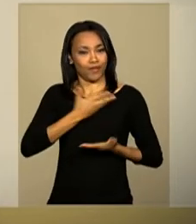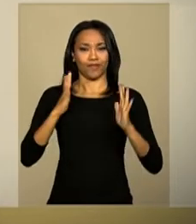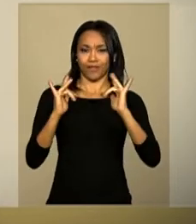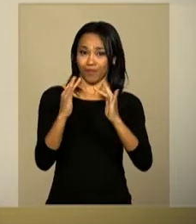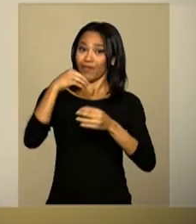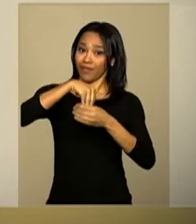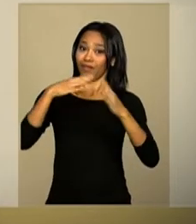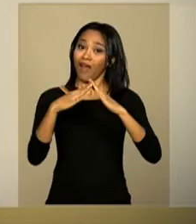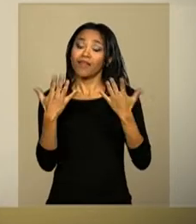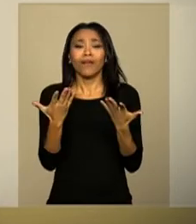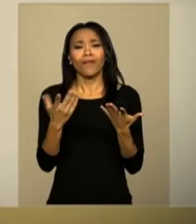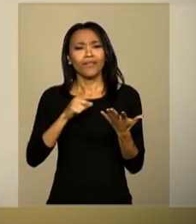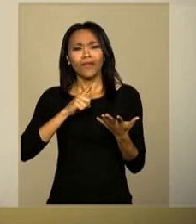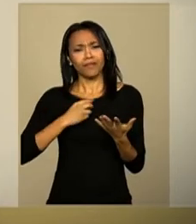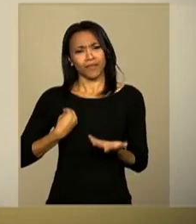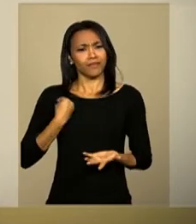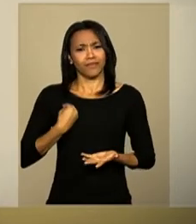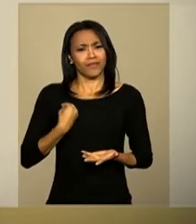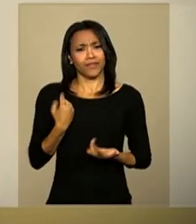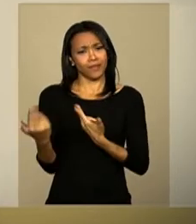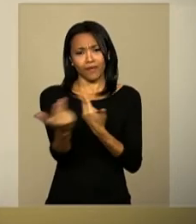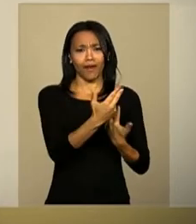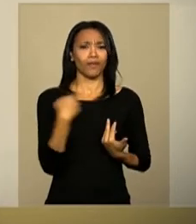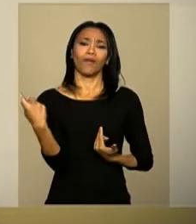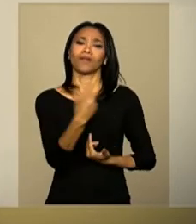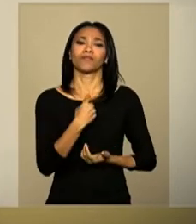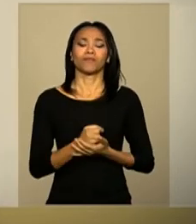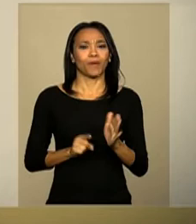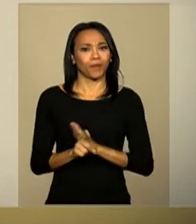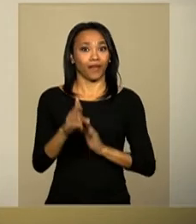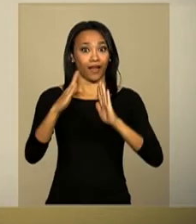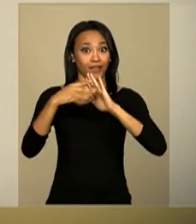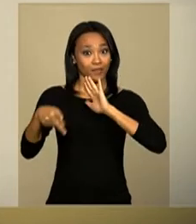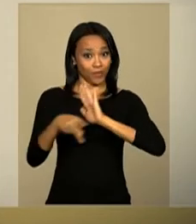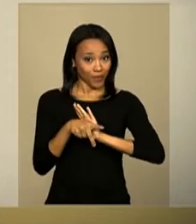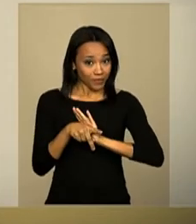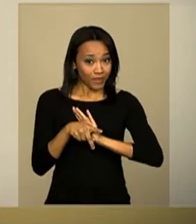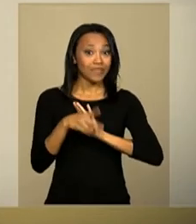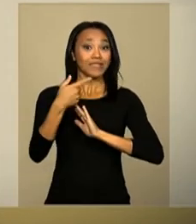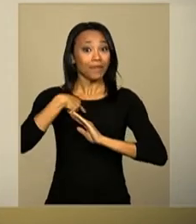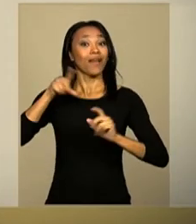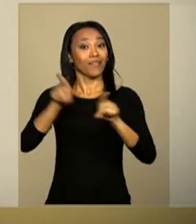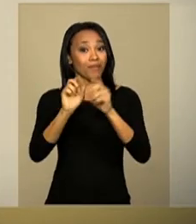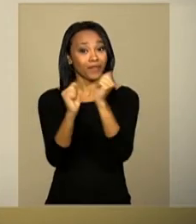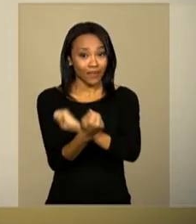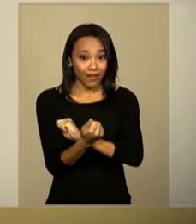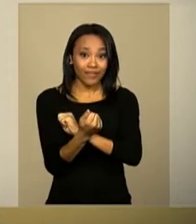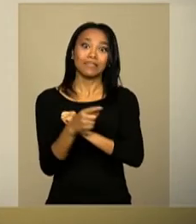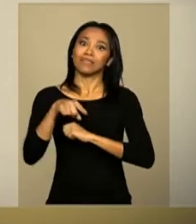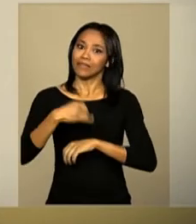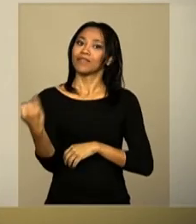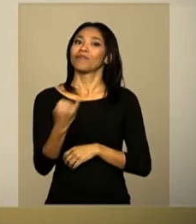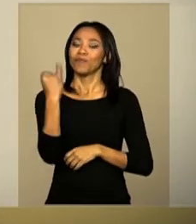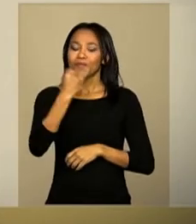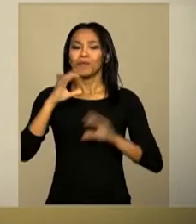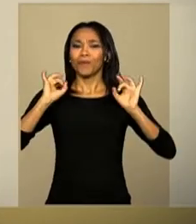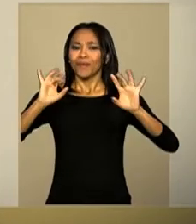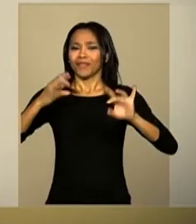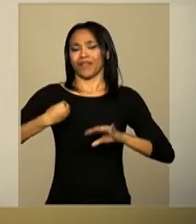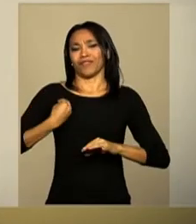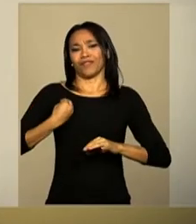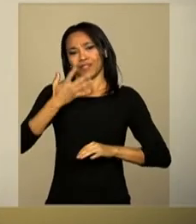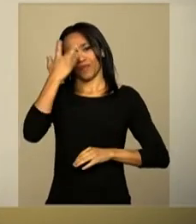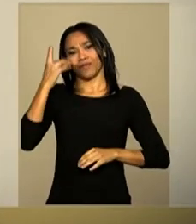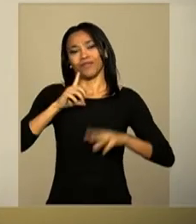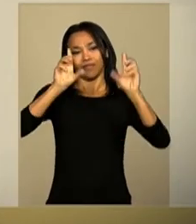namore né tem uma vida como todos nós casa própria ainda por cima adaptada isso é importante para a qualidade de